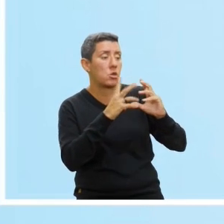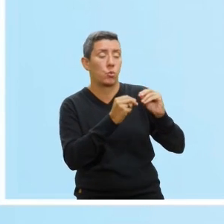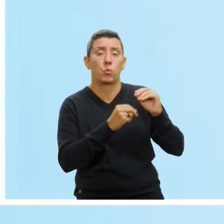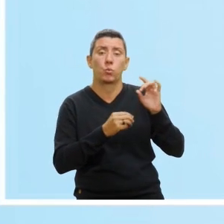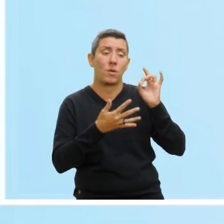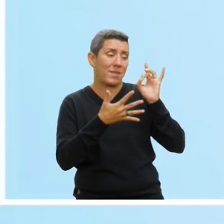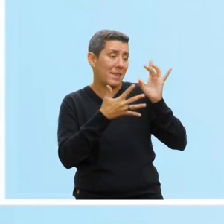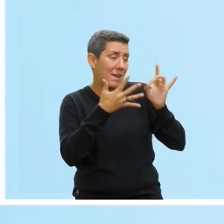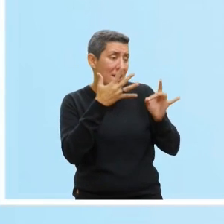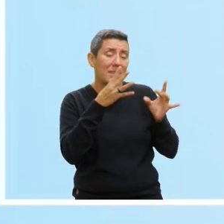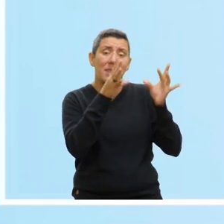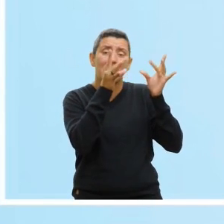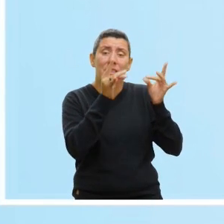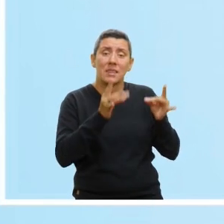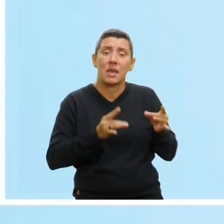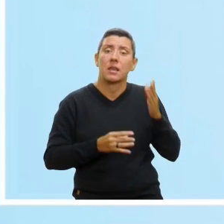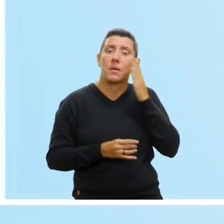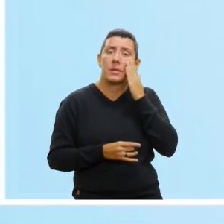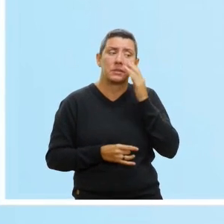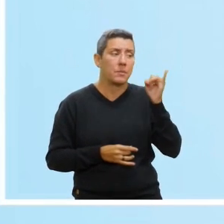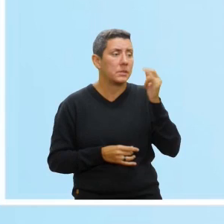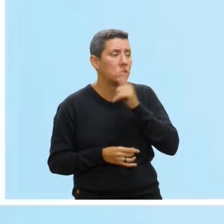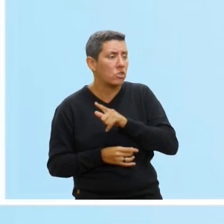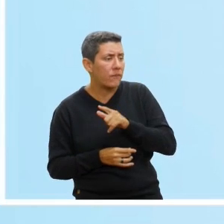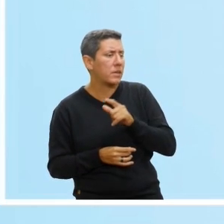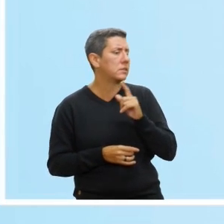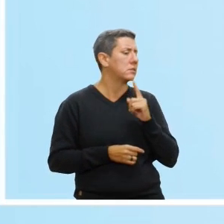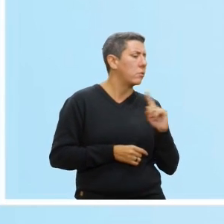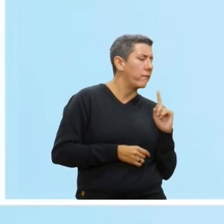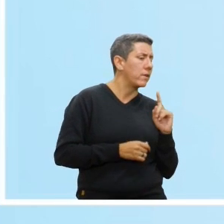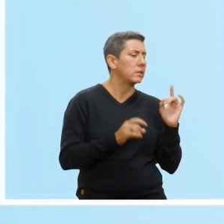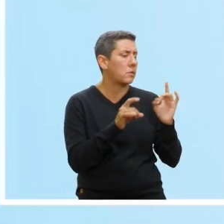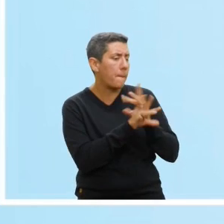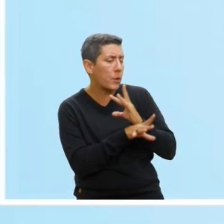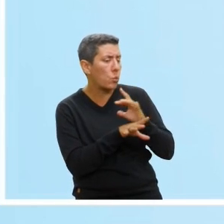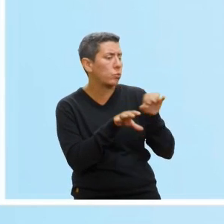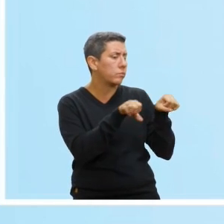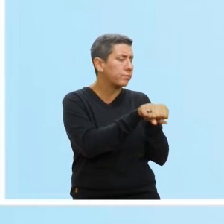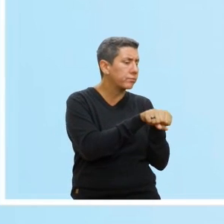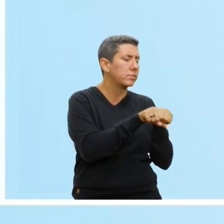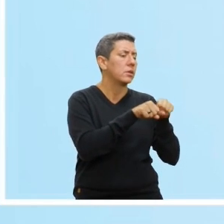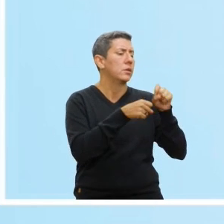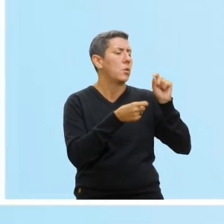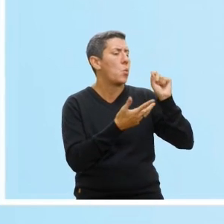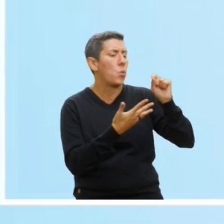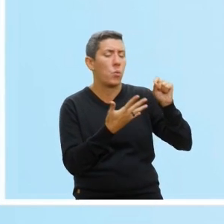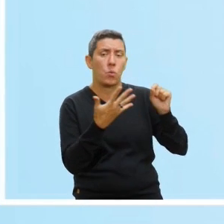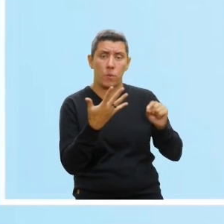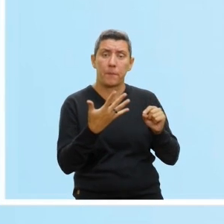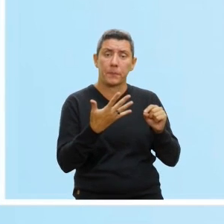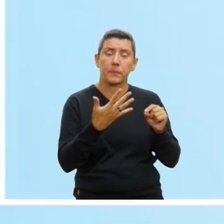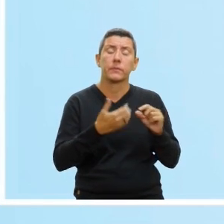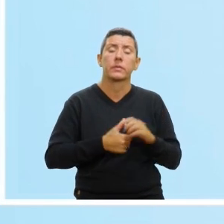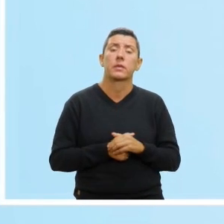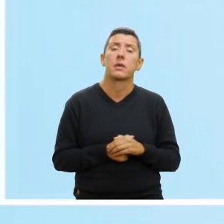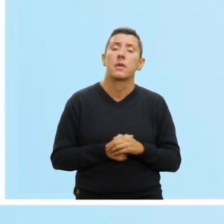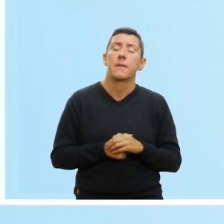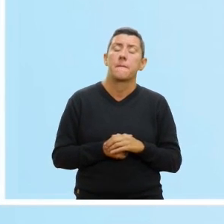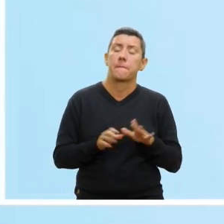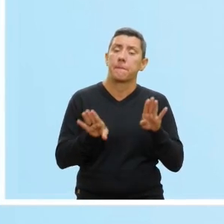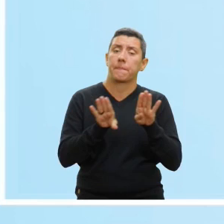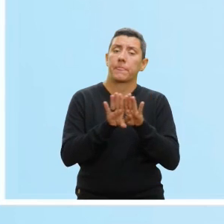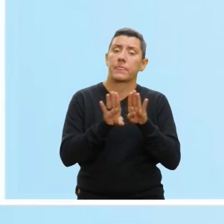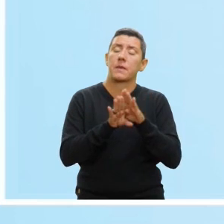né? Saber o que existe em campo, o que tem instalado nos sites. Além disso, ver